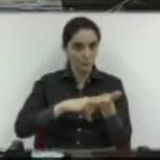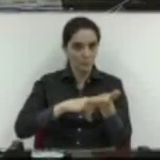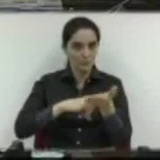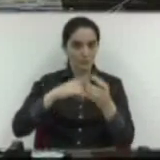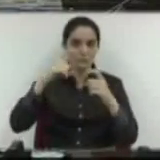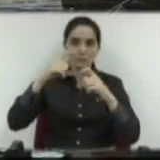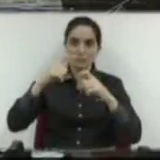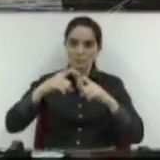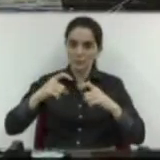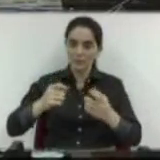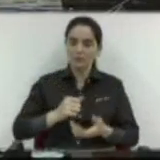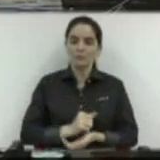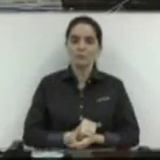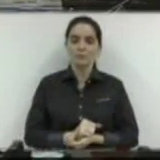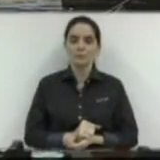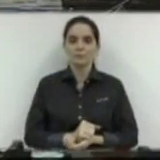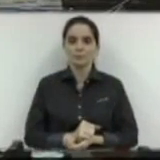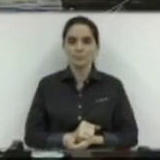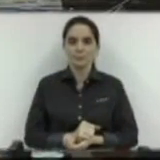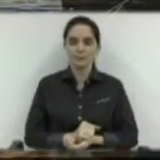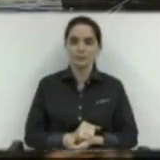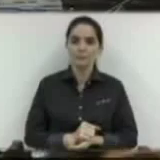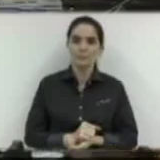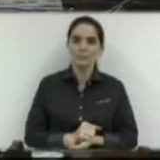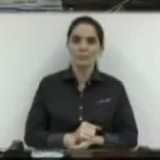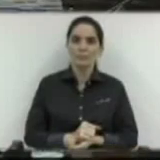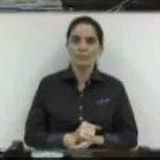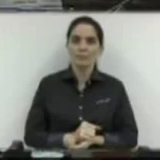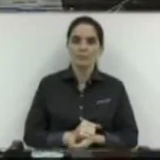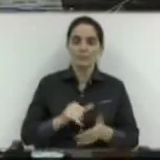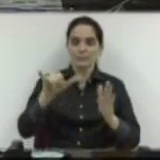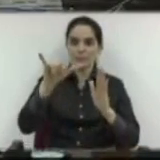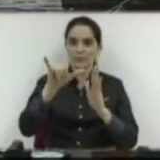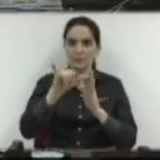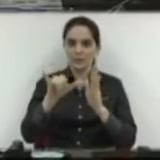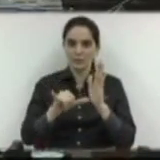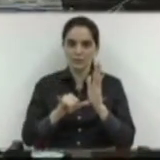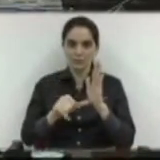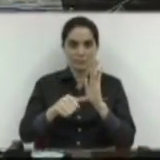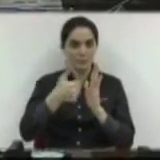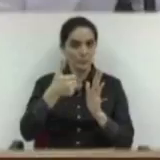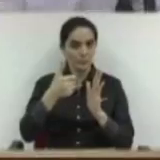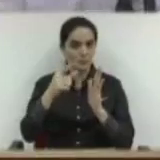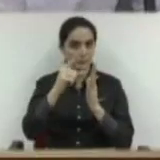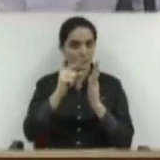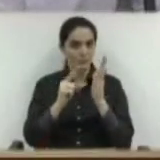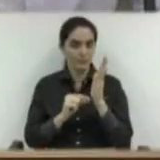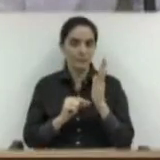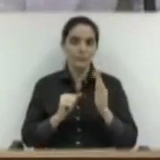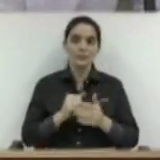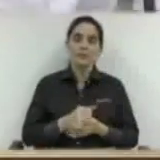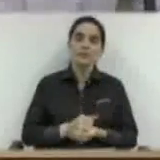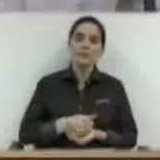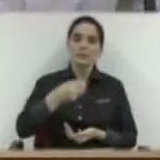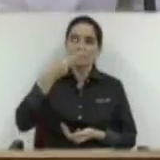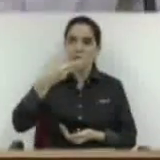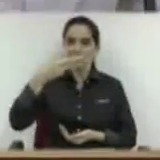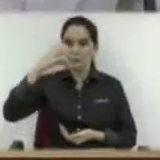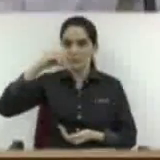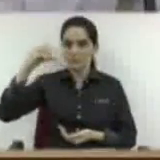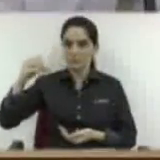ao presente requerimento, nos termos do inciso 1º do artigo 329 da